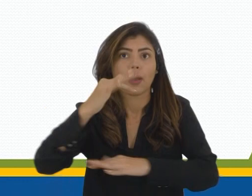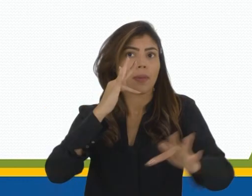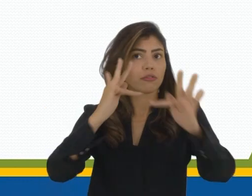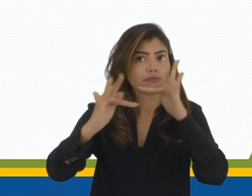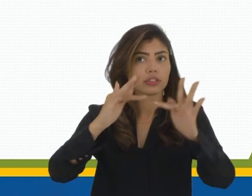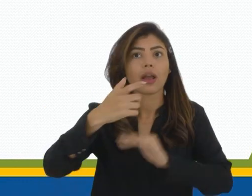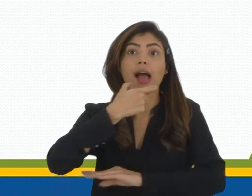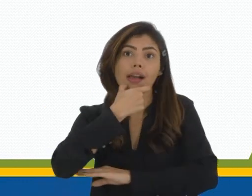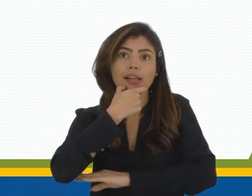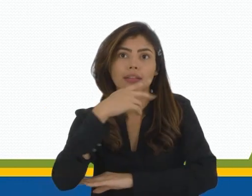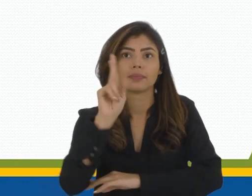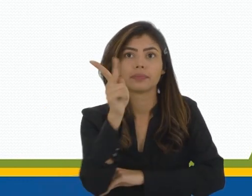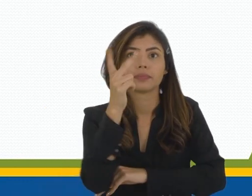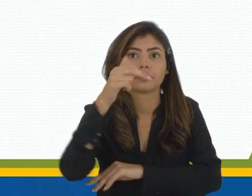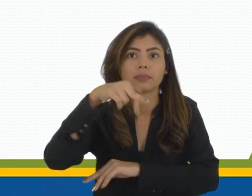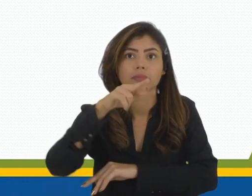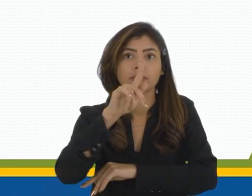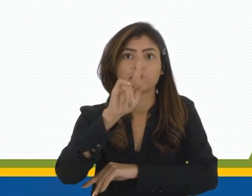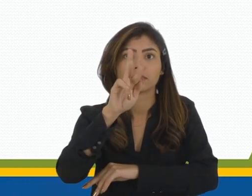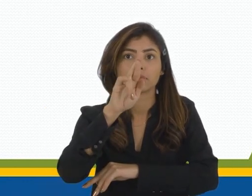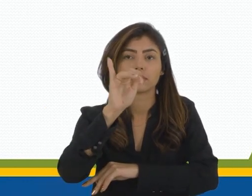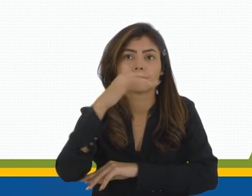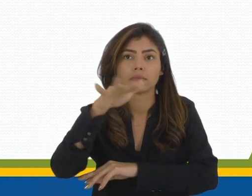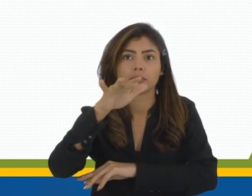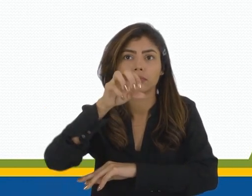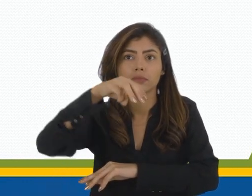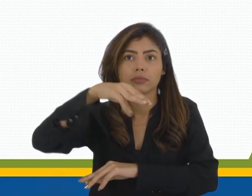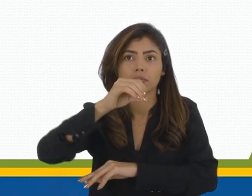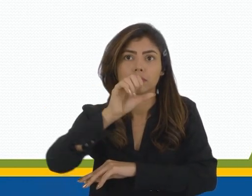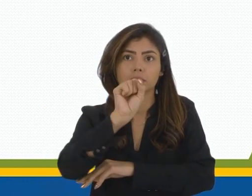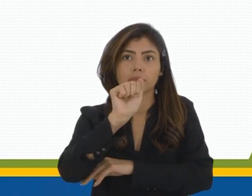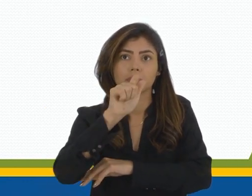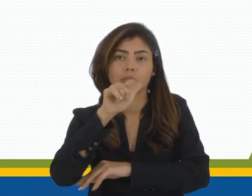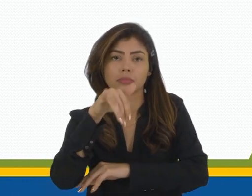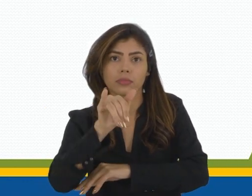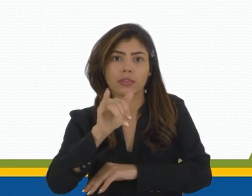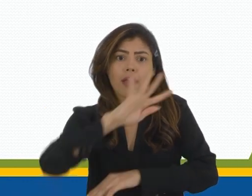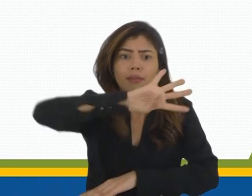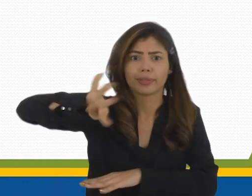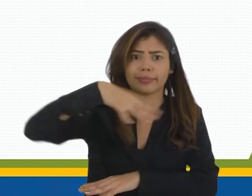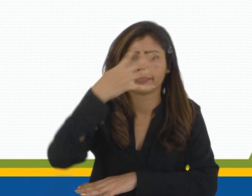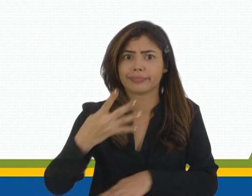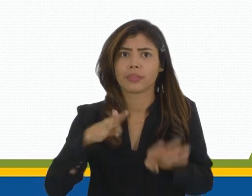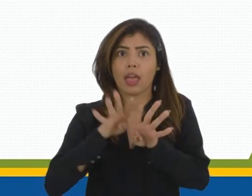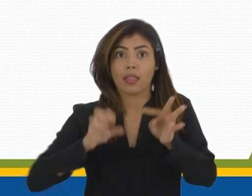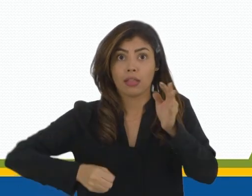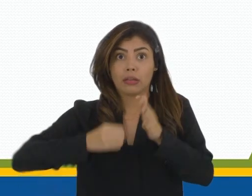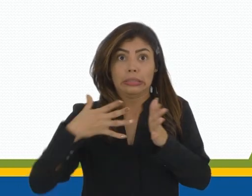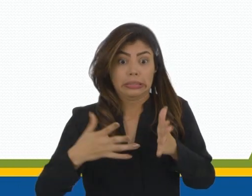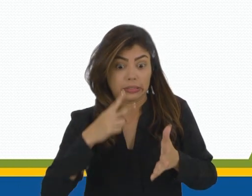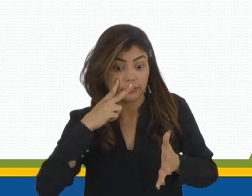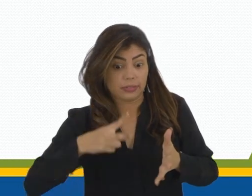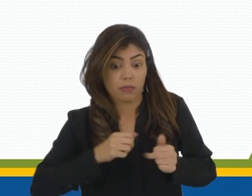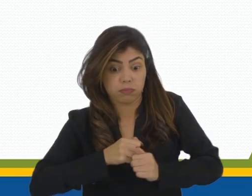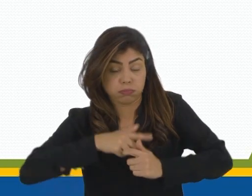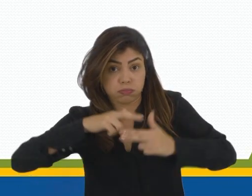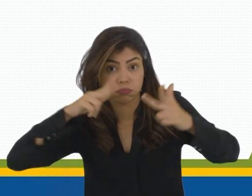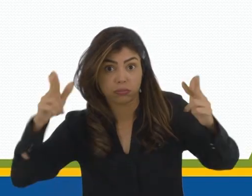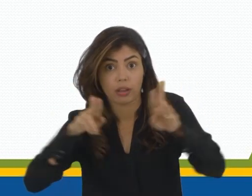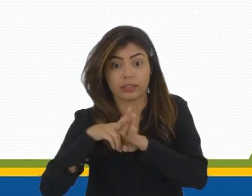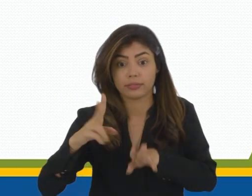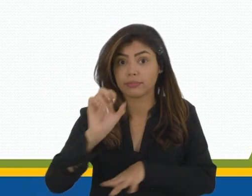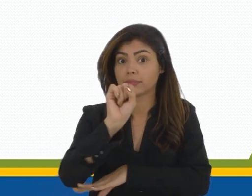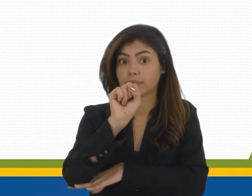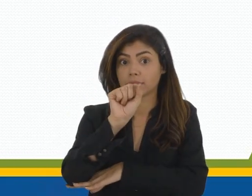físico inglês Henry Moseley. A tabela periódica chega a nos assustar com tantas siglas, com tantos nomes e